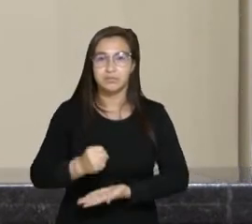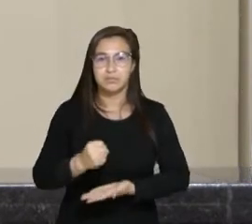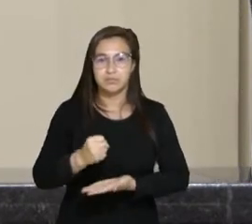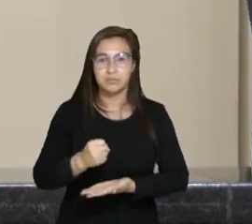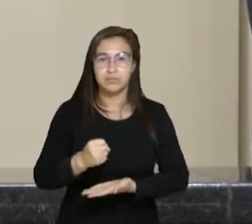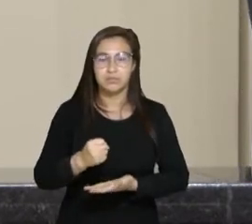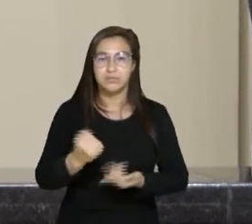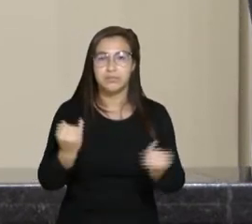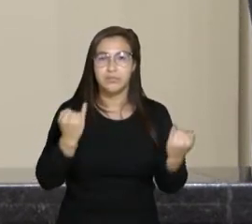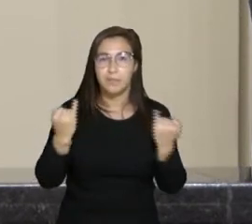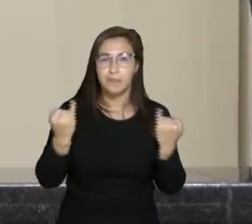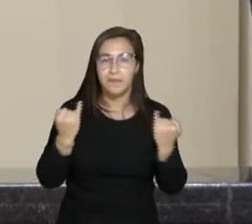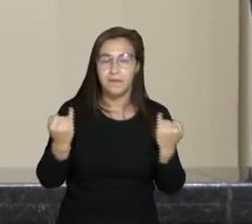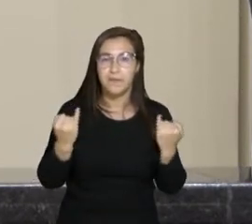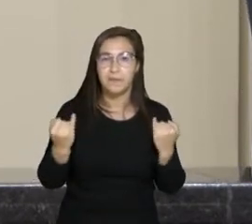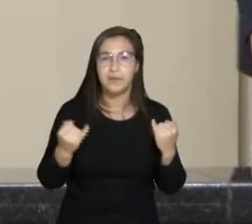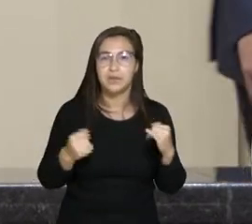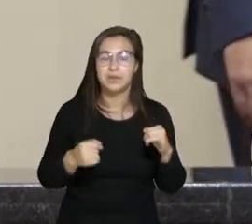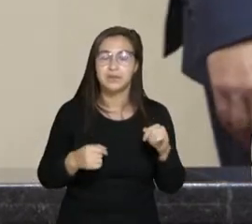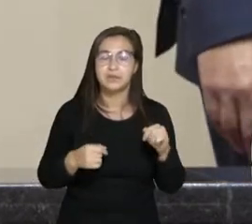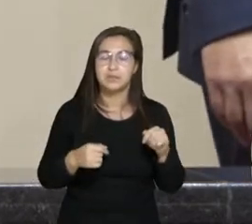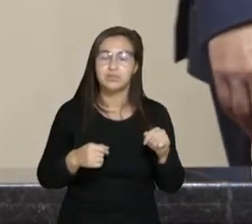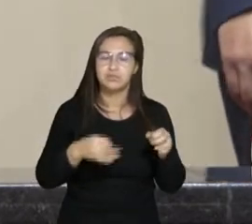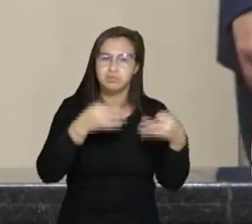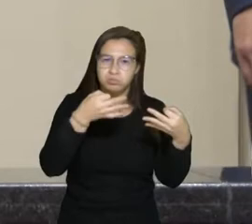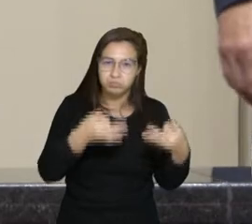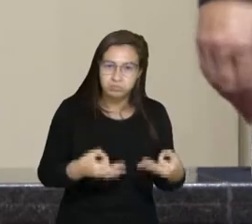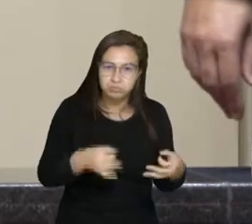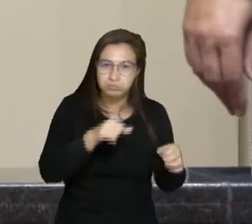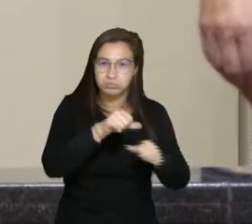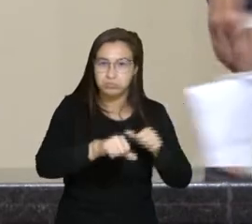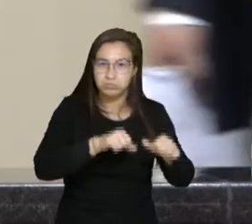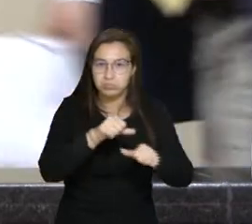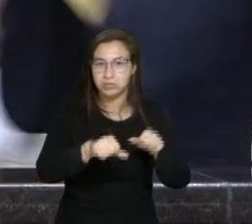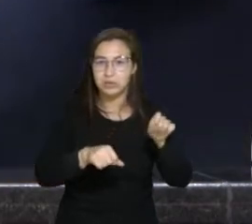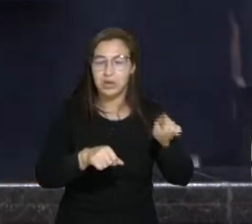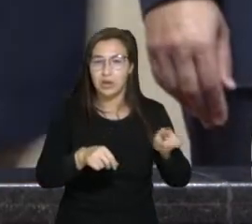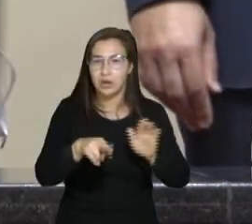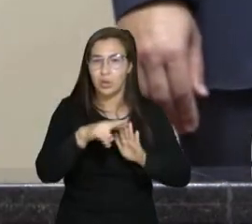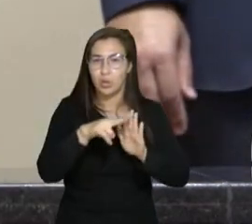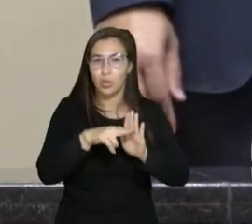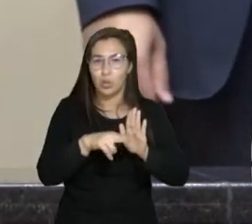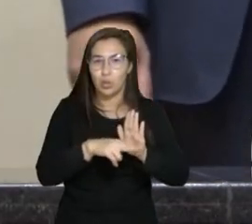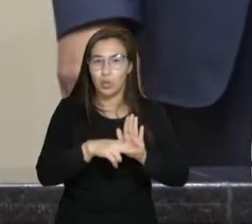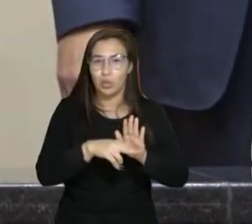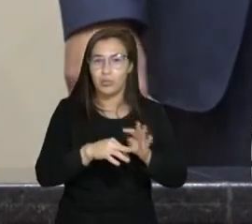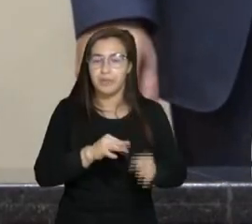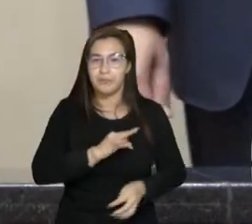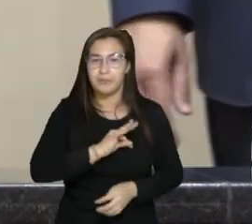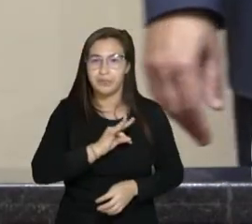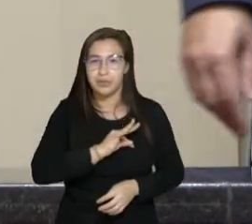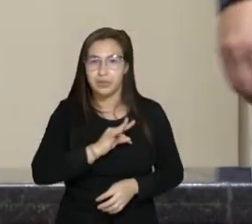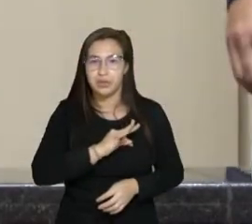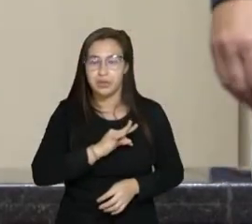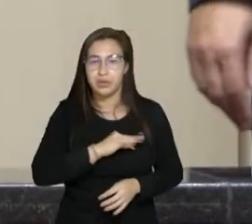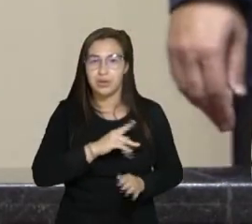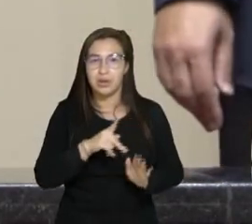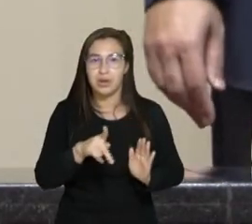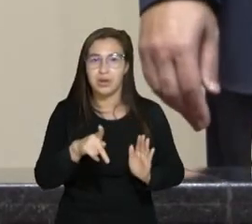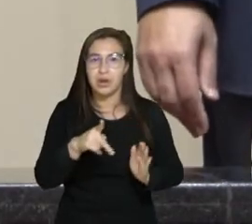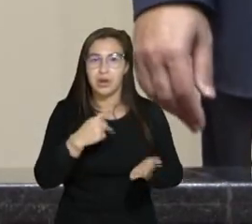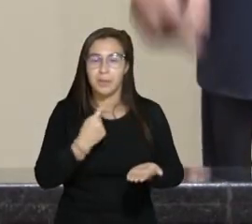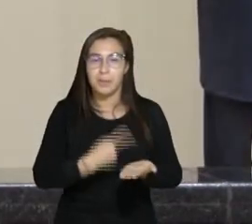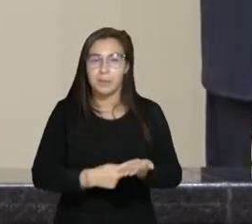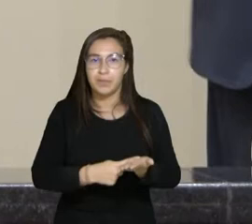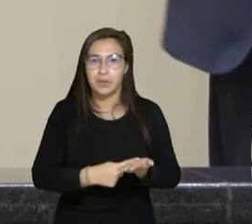informações acerca da regulamentação vigente de norma técnica para o plano de manejo das